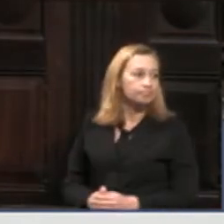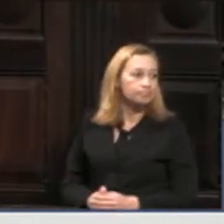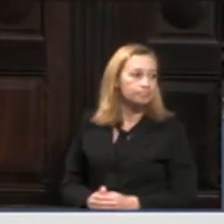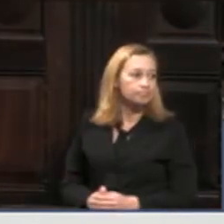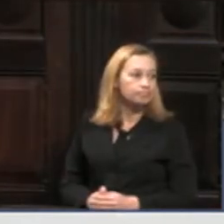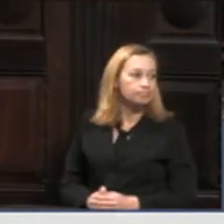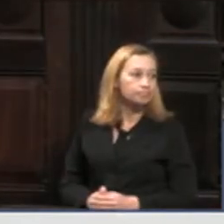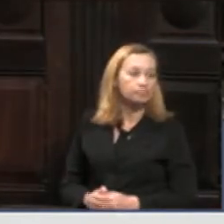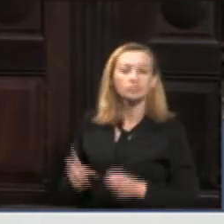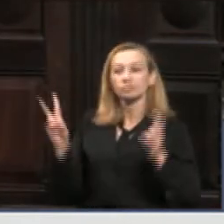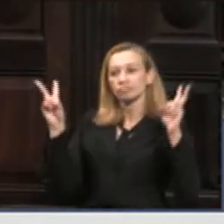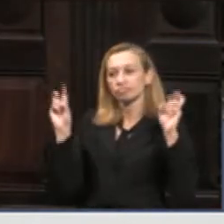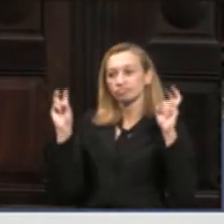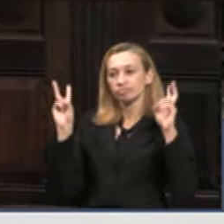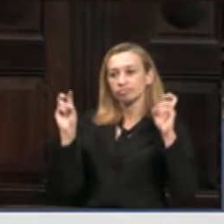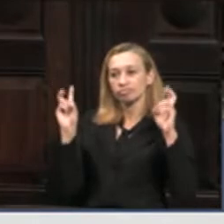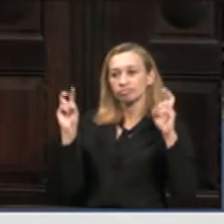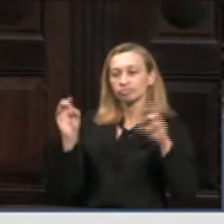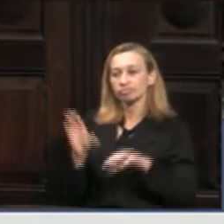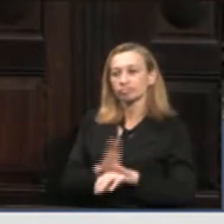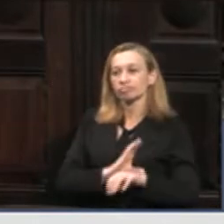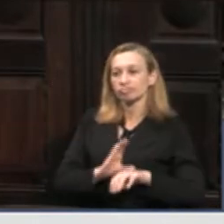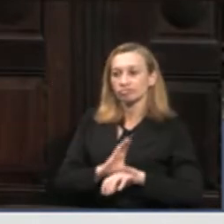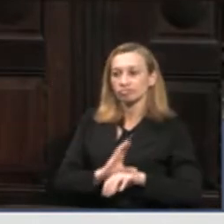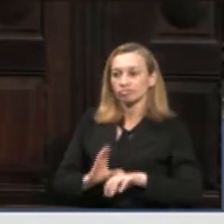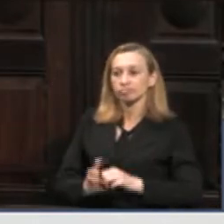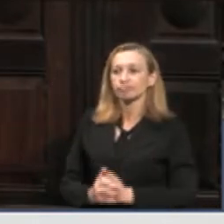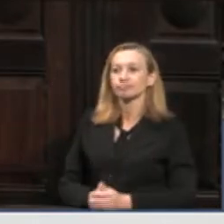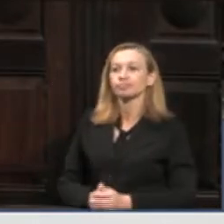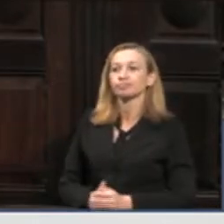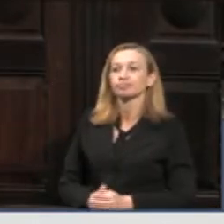de temas constitucionais.